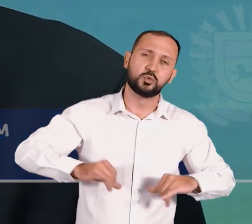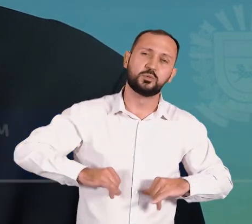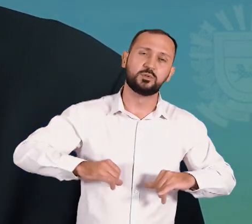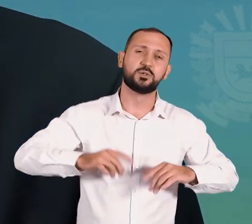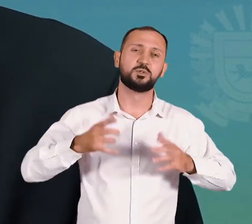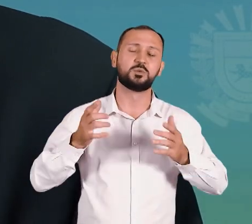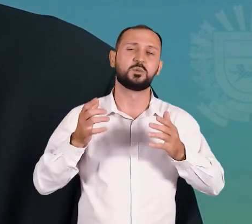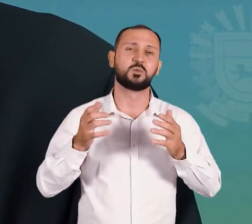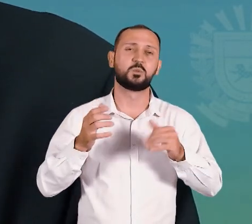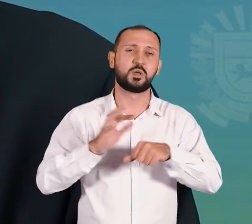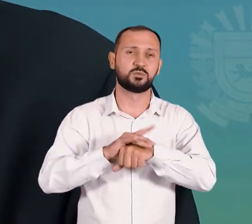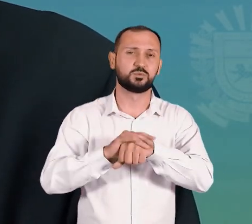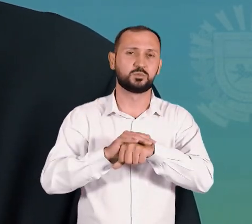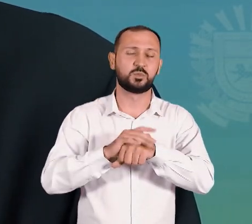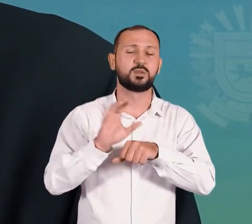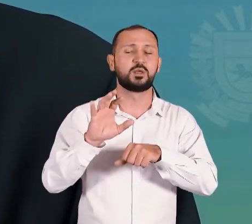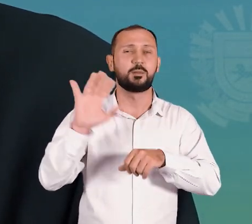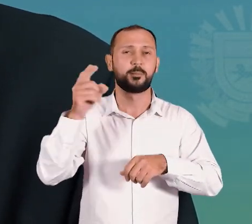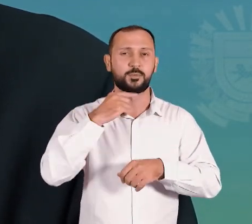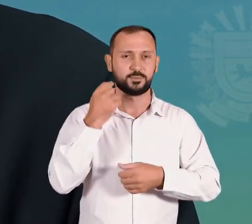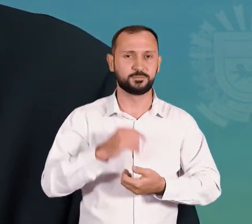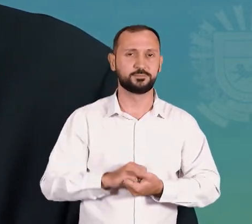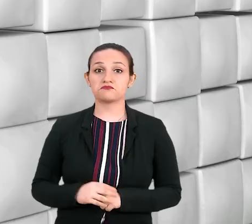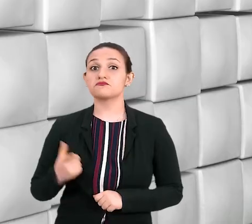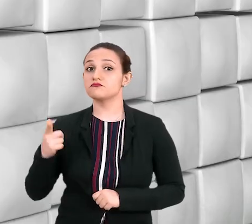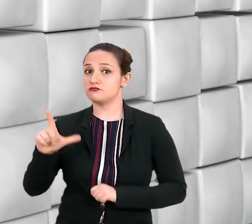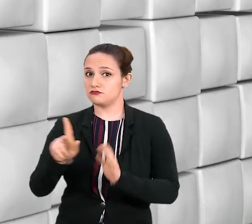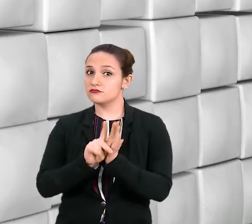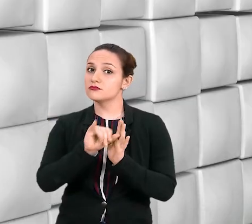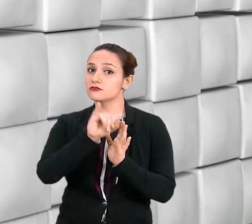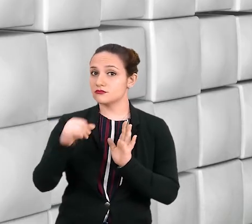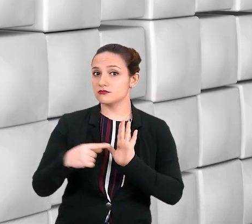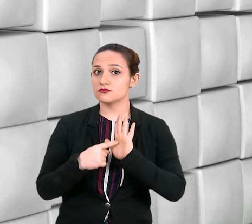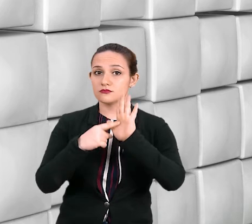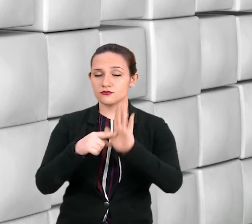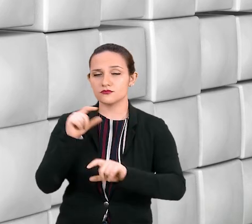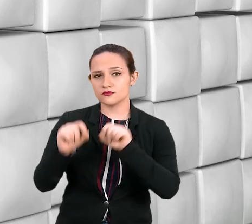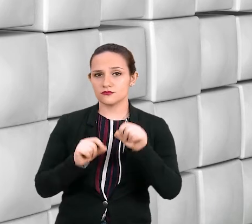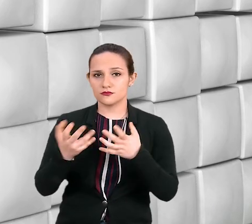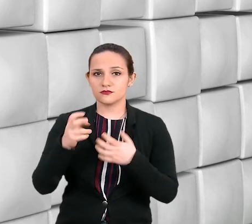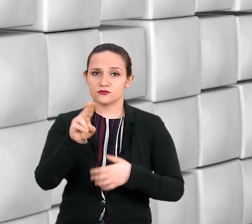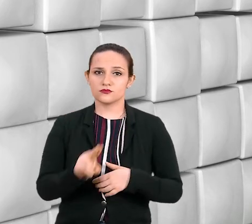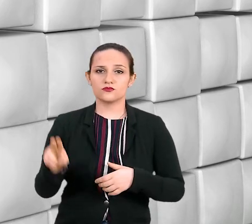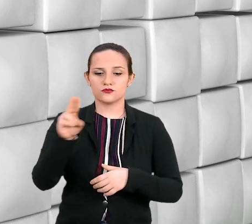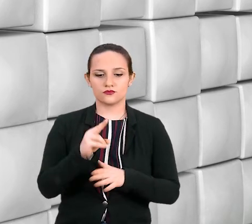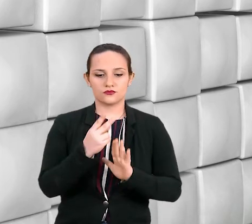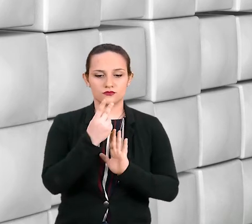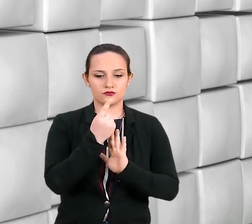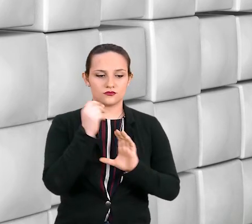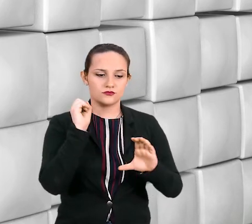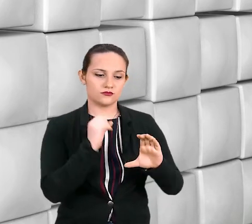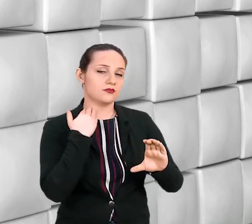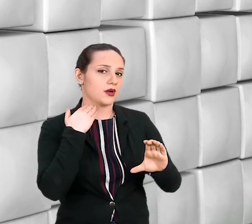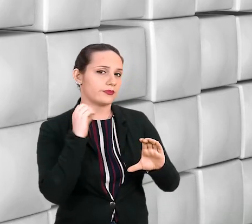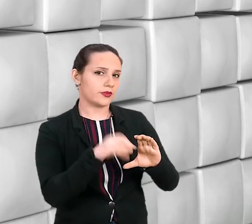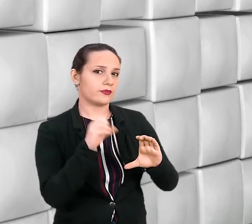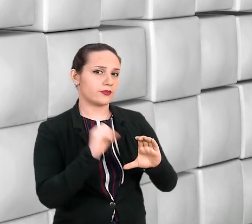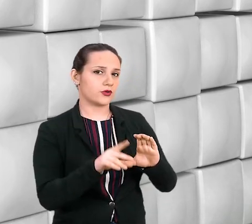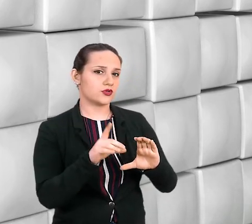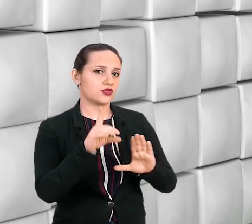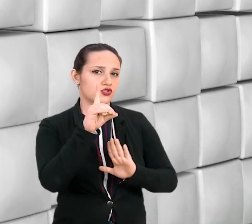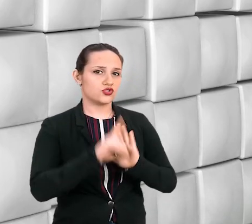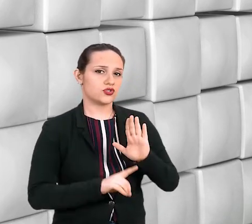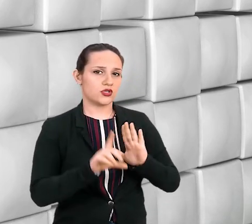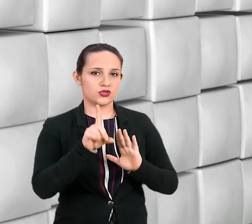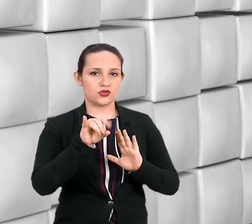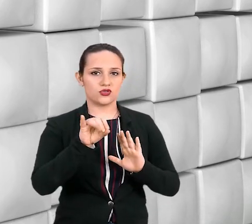sofrido com essa doença, que tem levado muita gente à morte. Outro projeto apresentado quer utilizar recursos do Fundo de